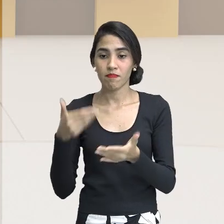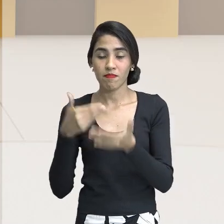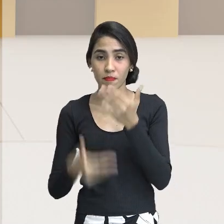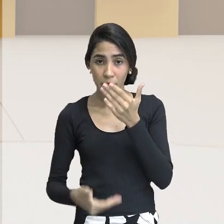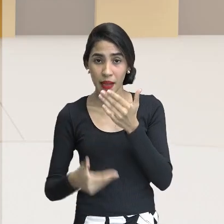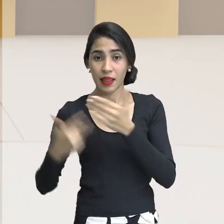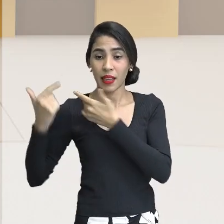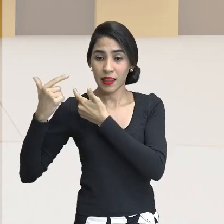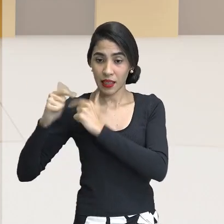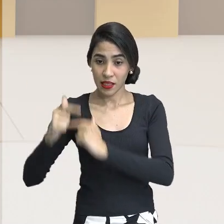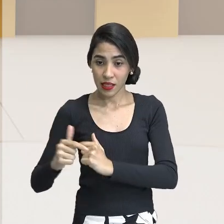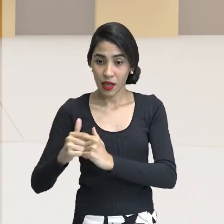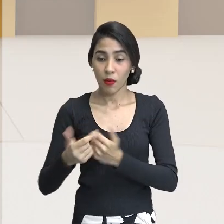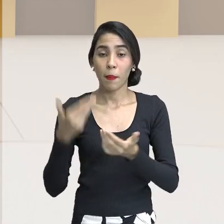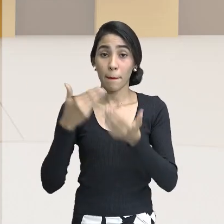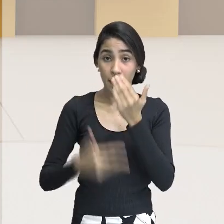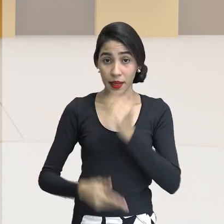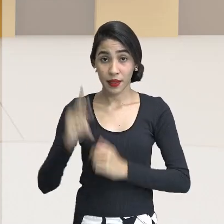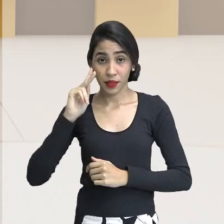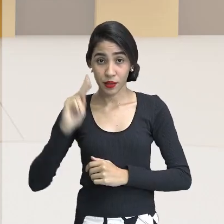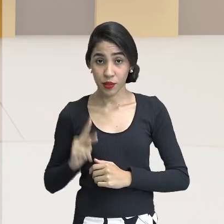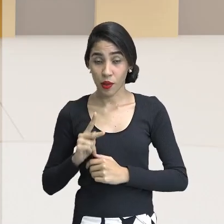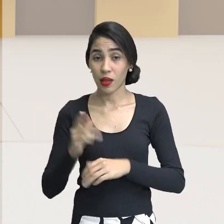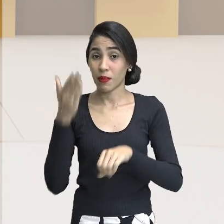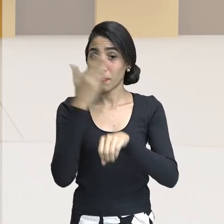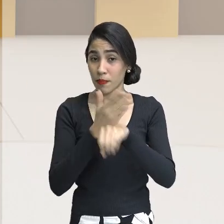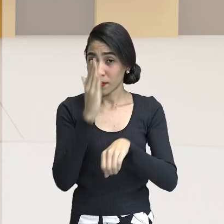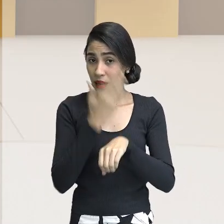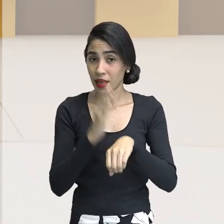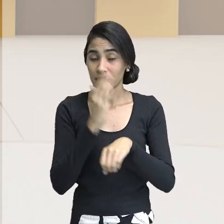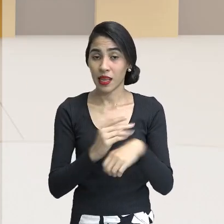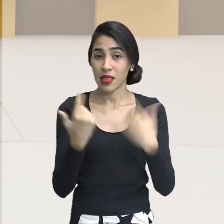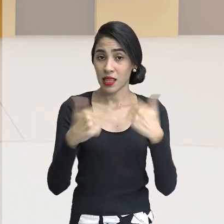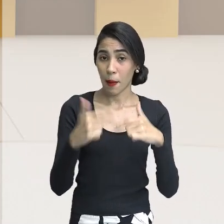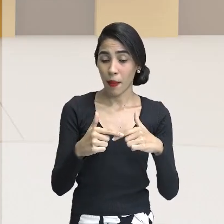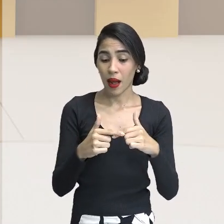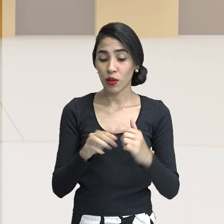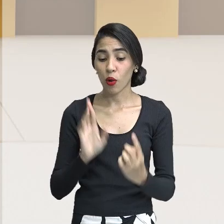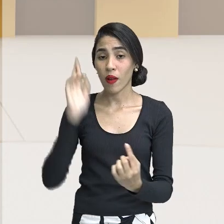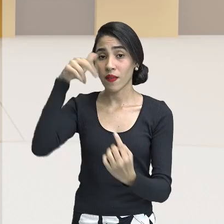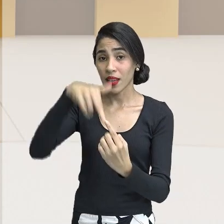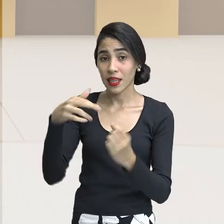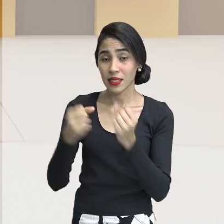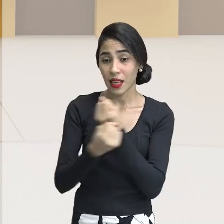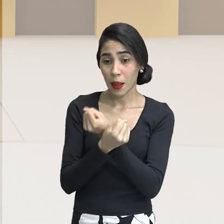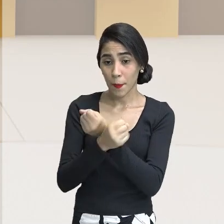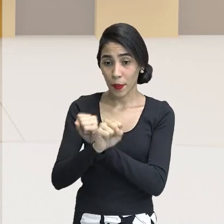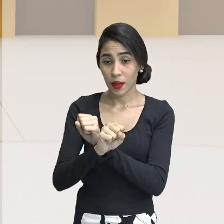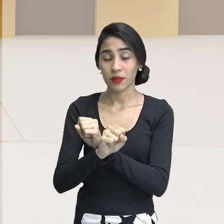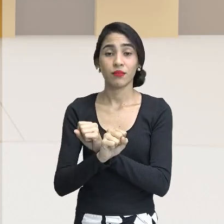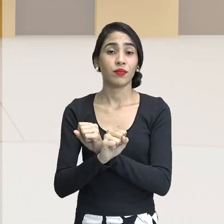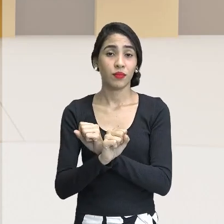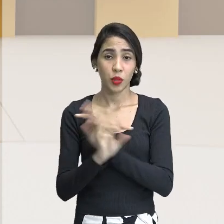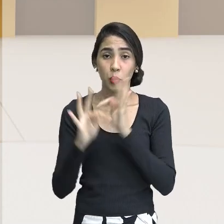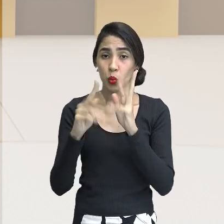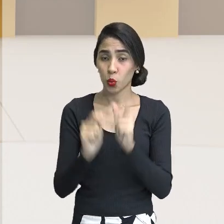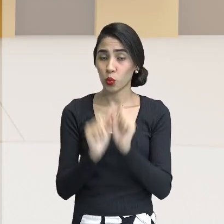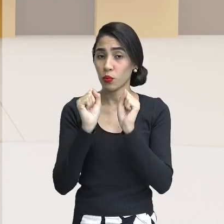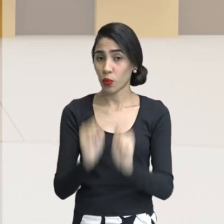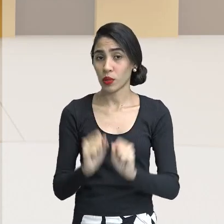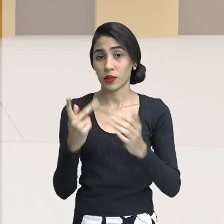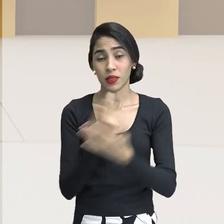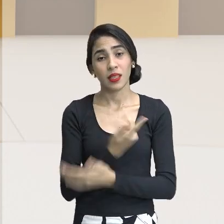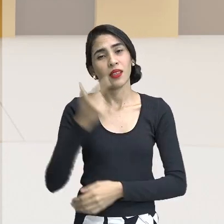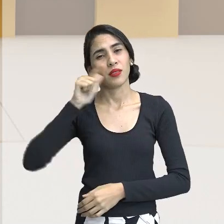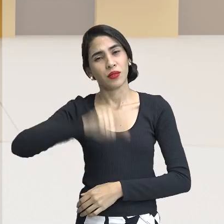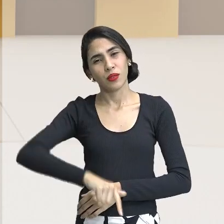tradição, pela prática de trabalhos análogos à escravidão. Tudo isso pode acontecer. Então, gente, mais